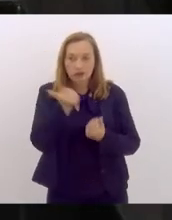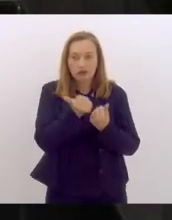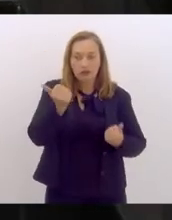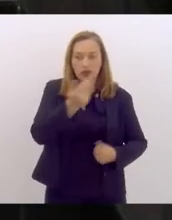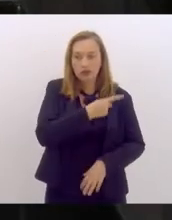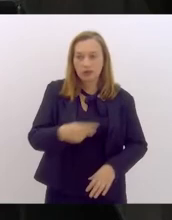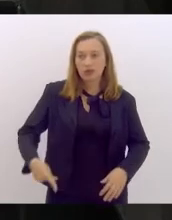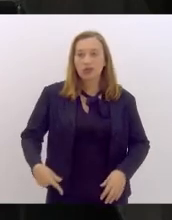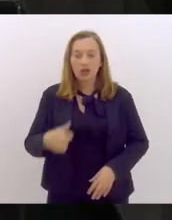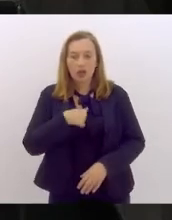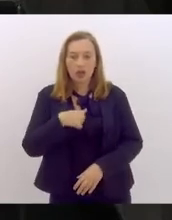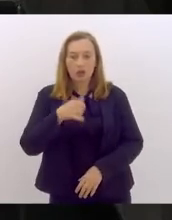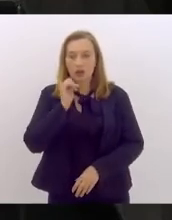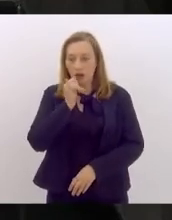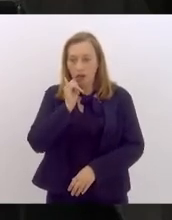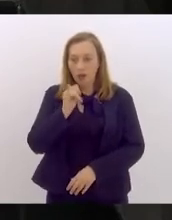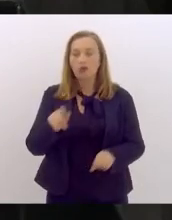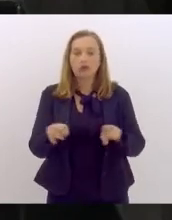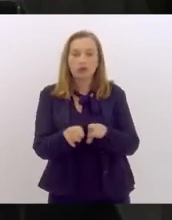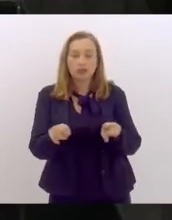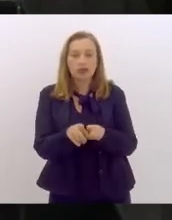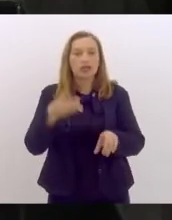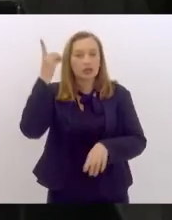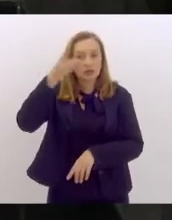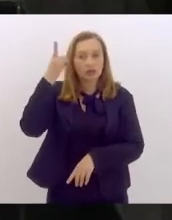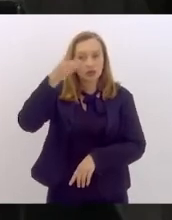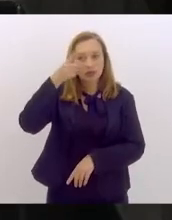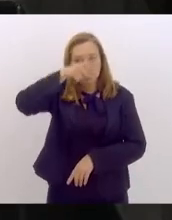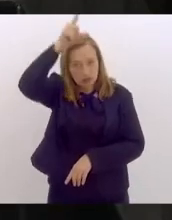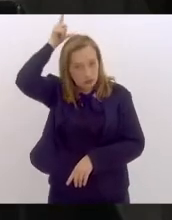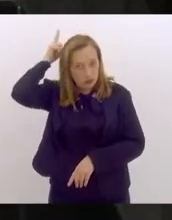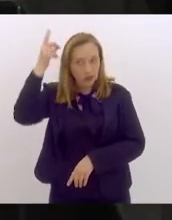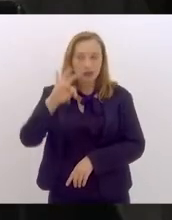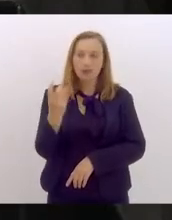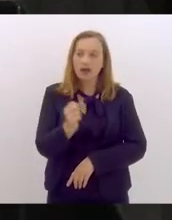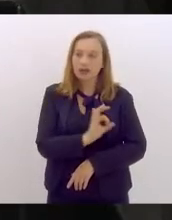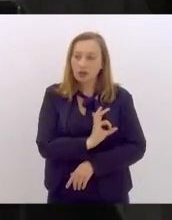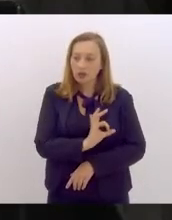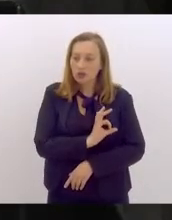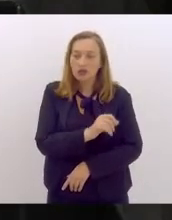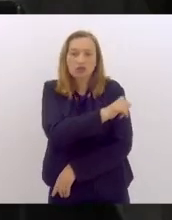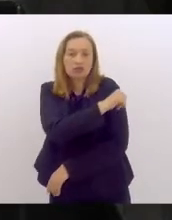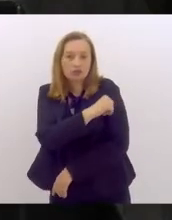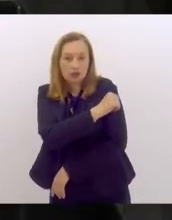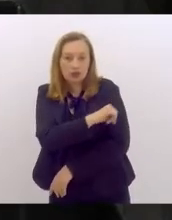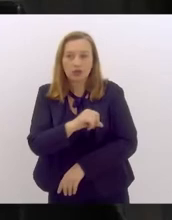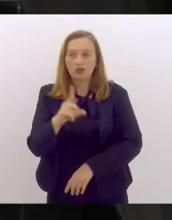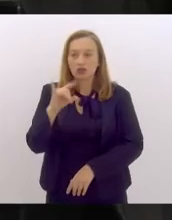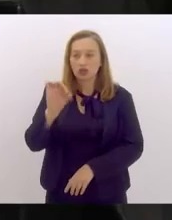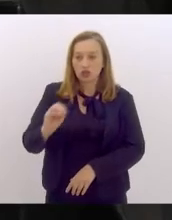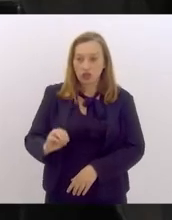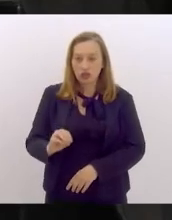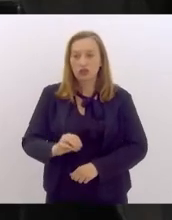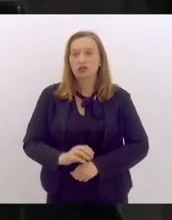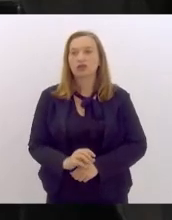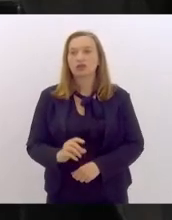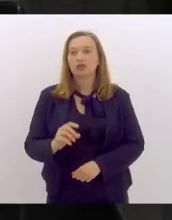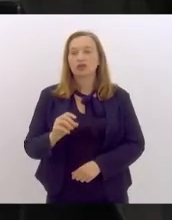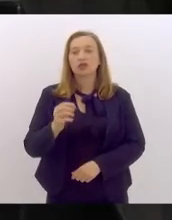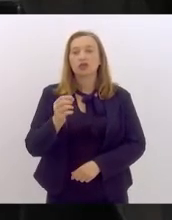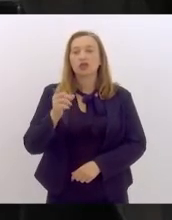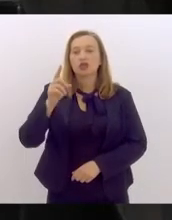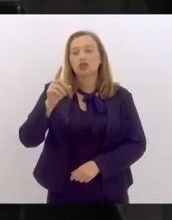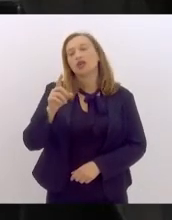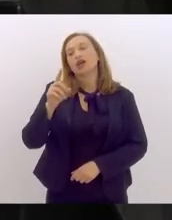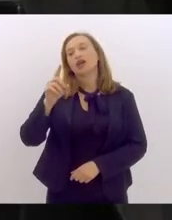vice-presidente eu como relator também o Luiz Paulo a Marta Rocha enfermeira Rejane Dionísio Lins e Giovani